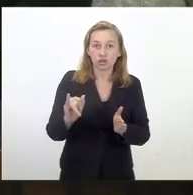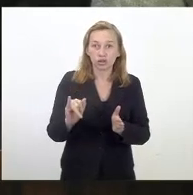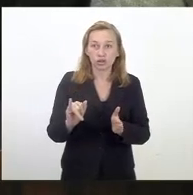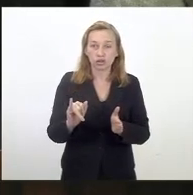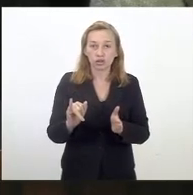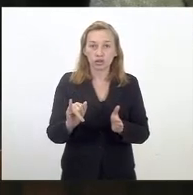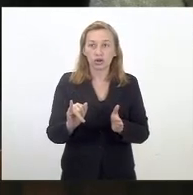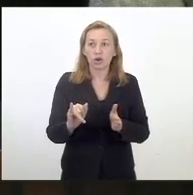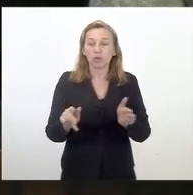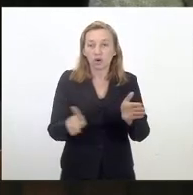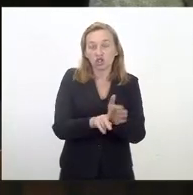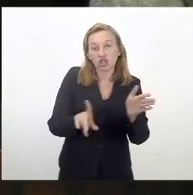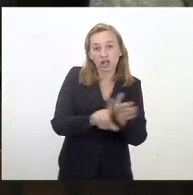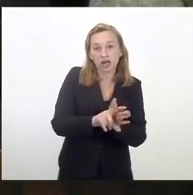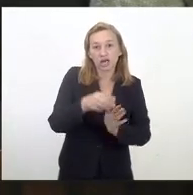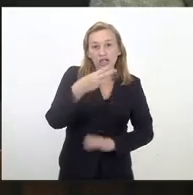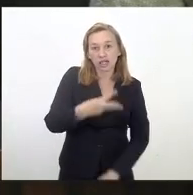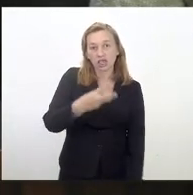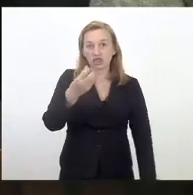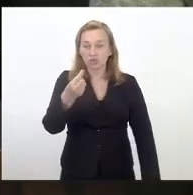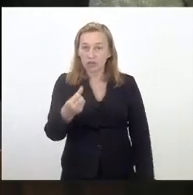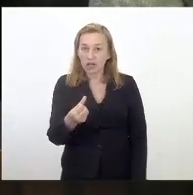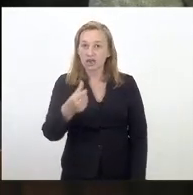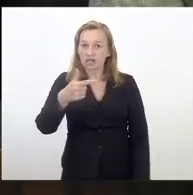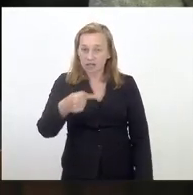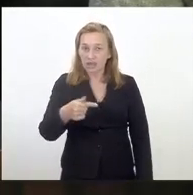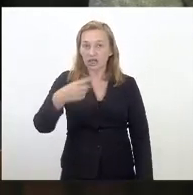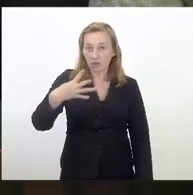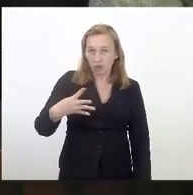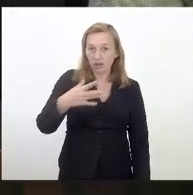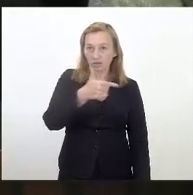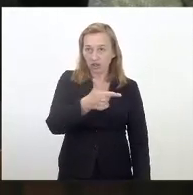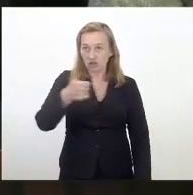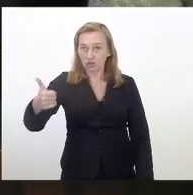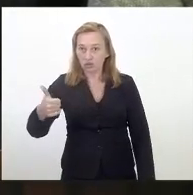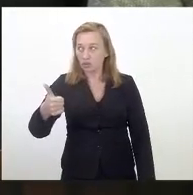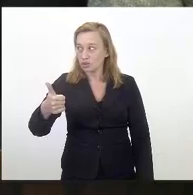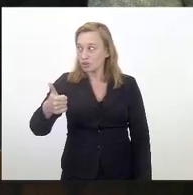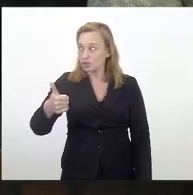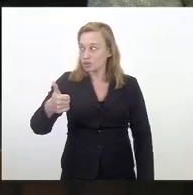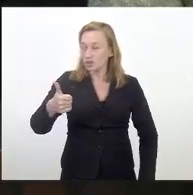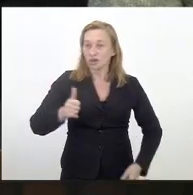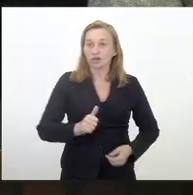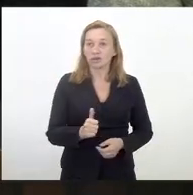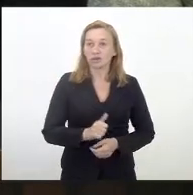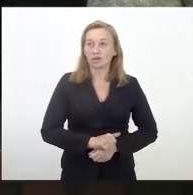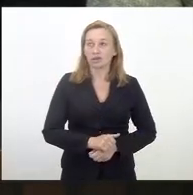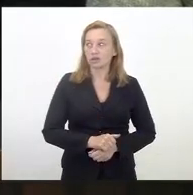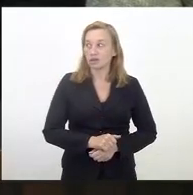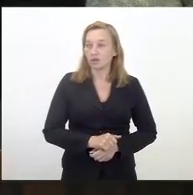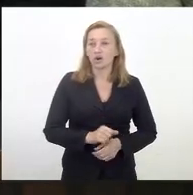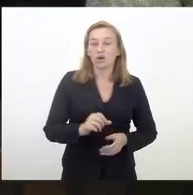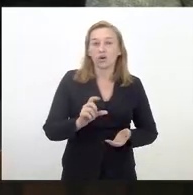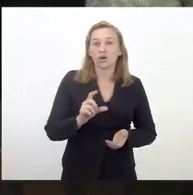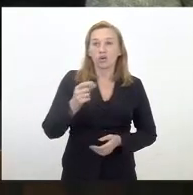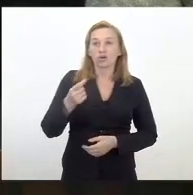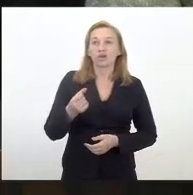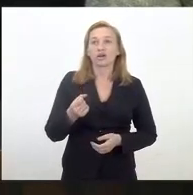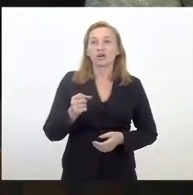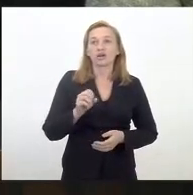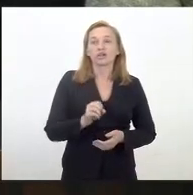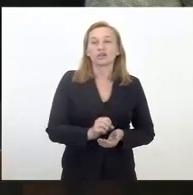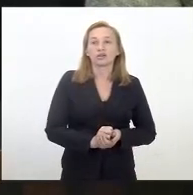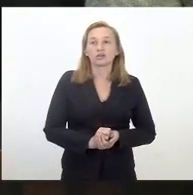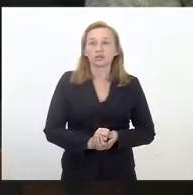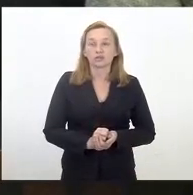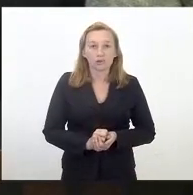dos projetos Lee 3674 21424 9214 2142 tentador dele